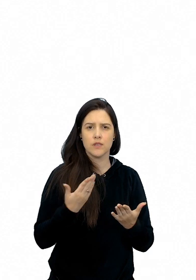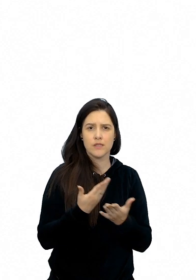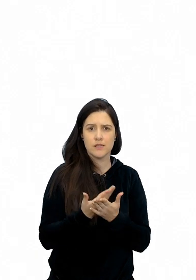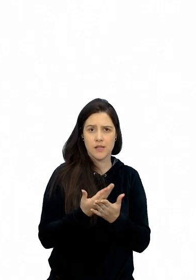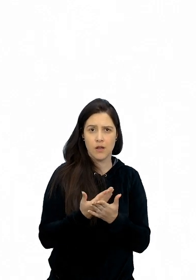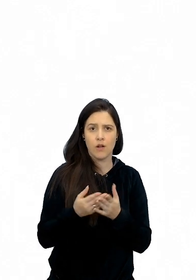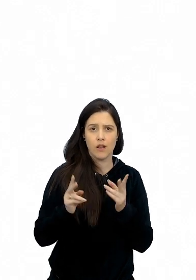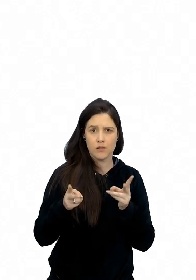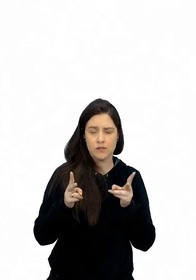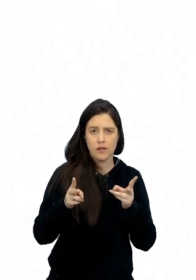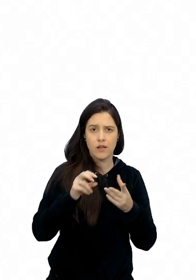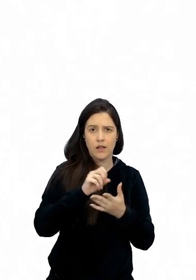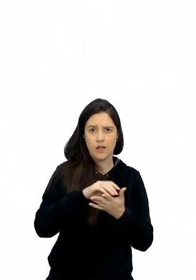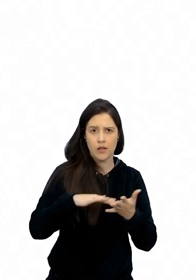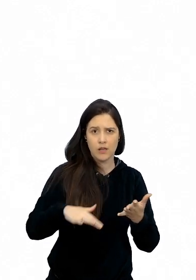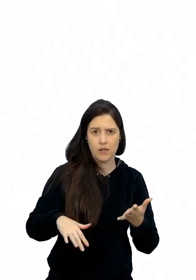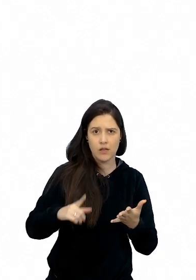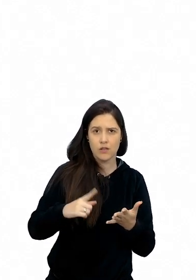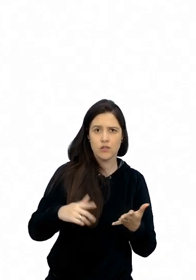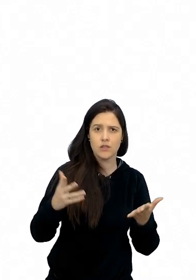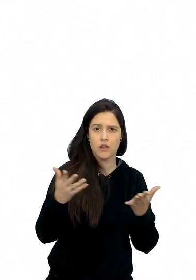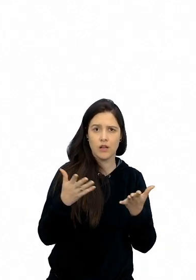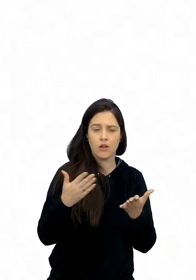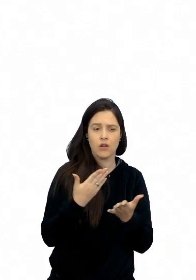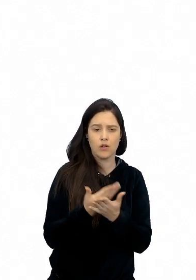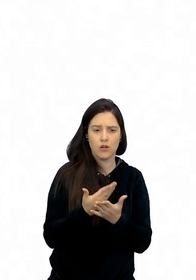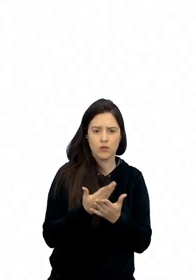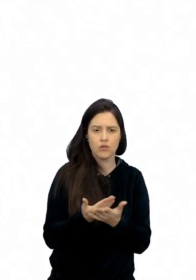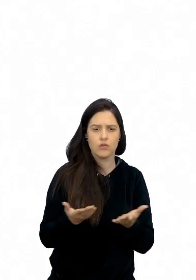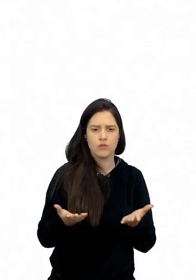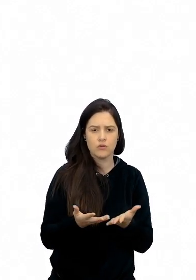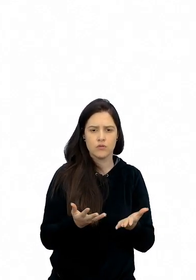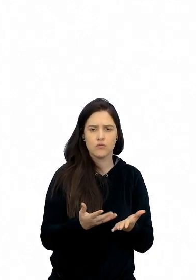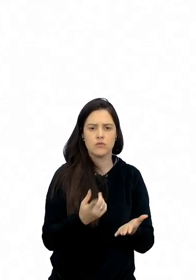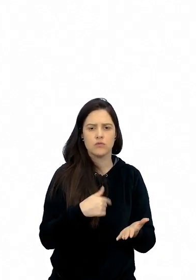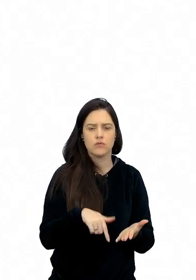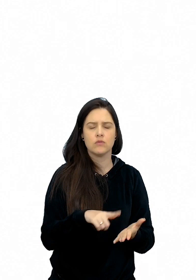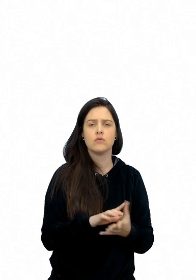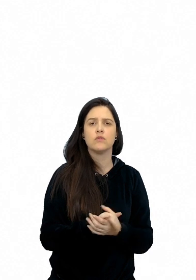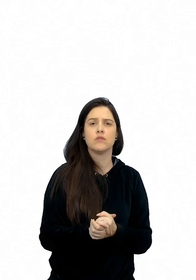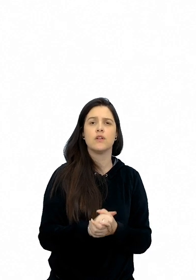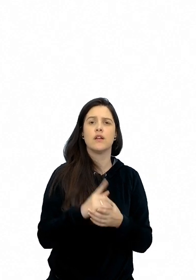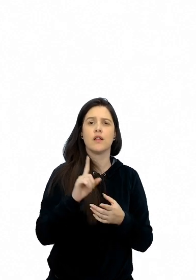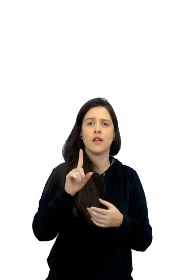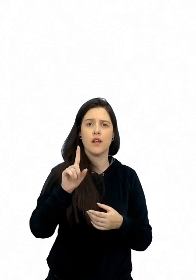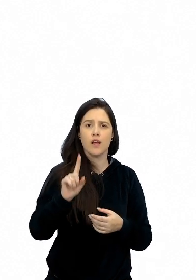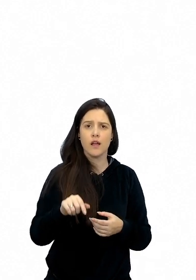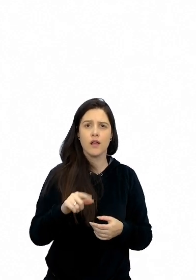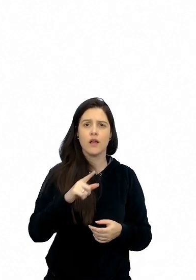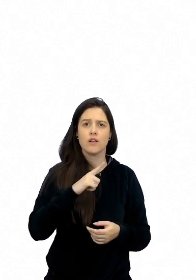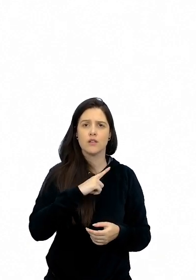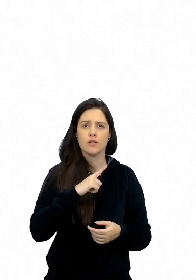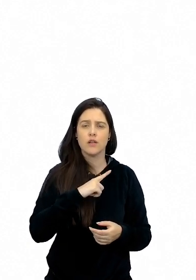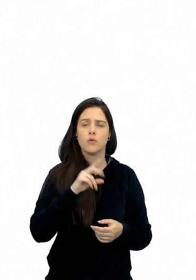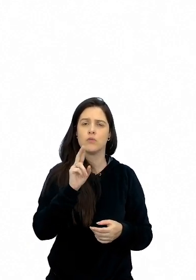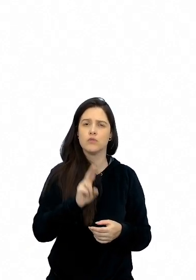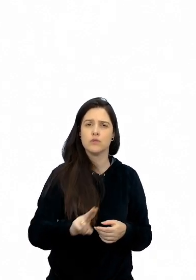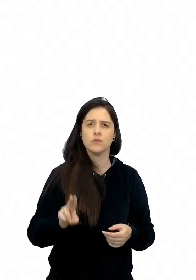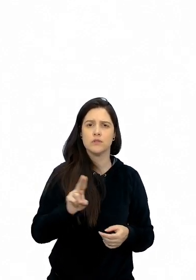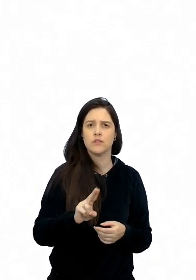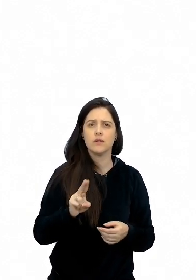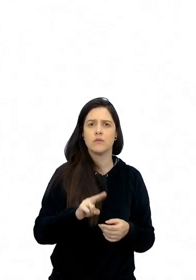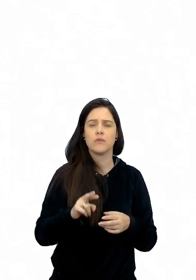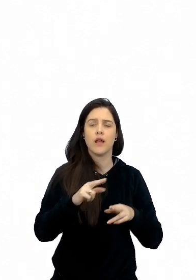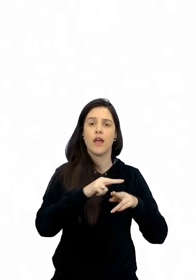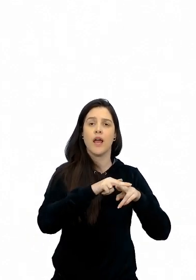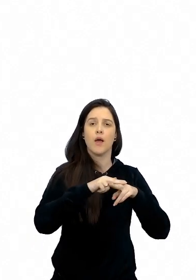encerram essas atividades com as aulas 7 e 8, que é mudando a direção, né, e aí tem uma atividade ali na malha